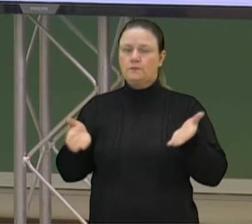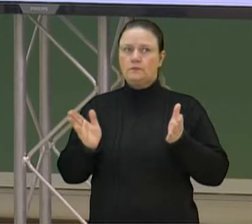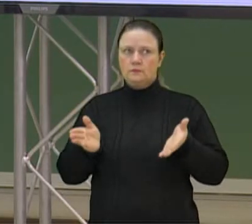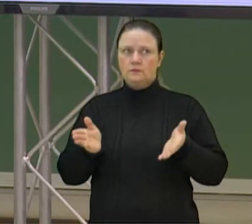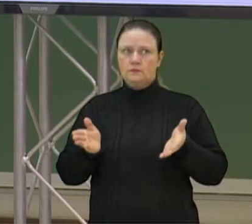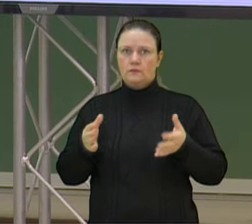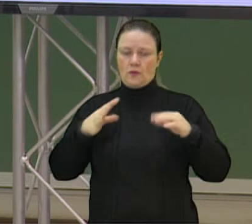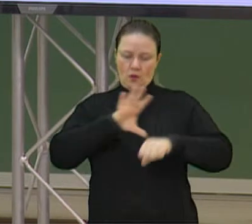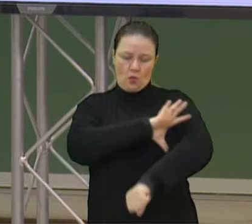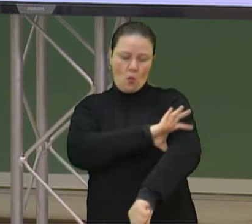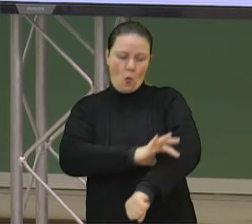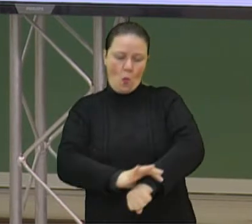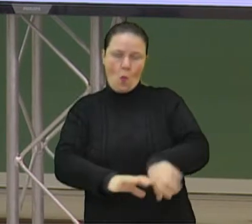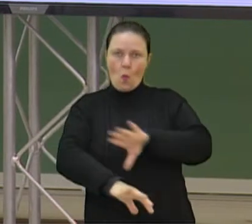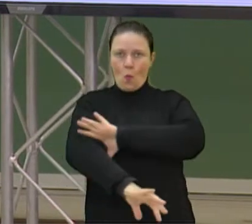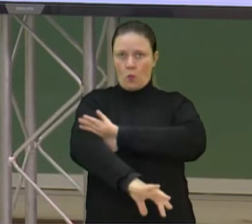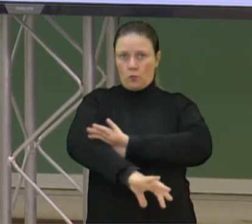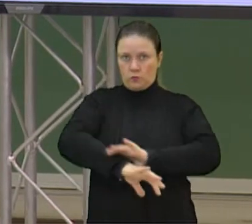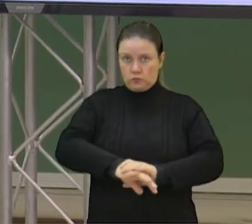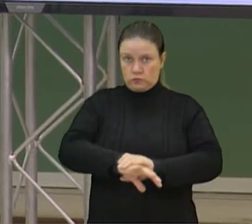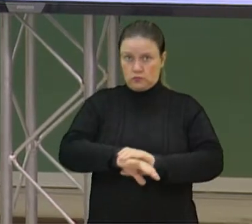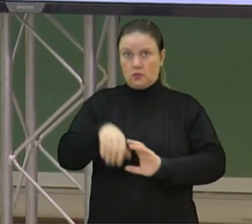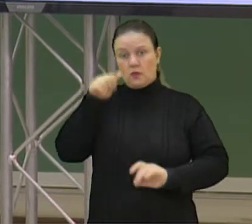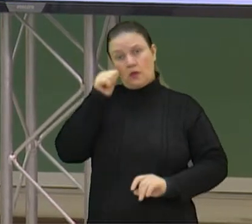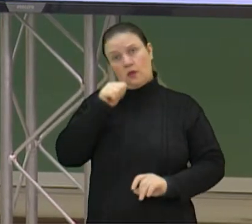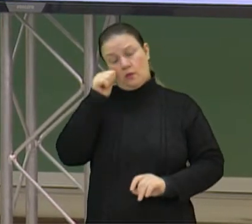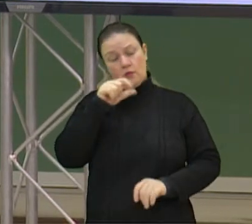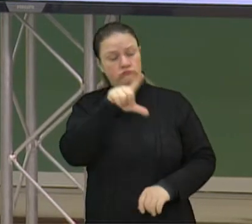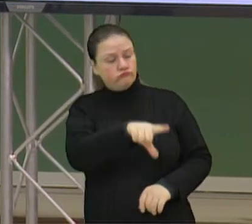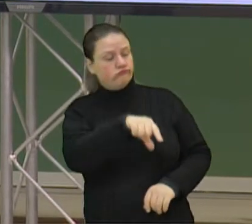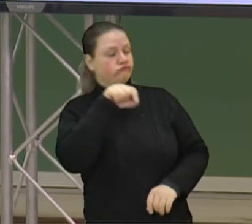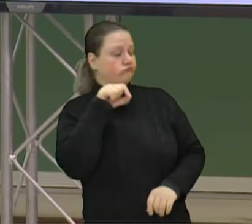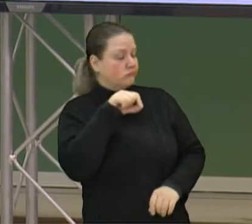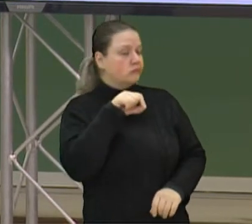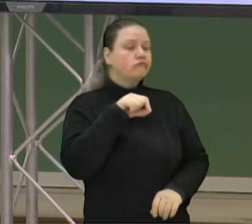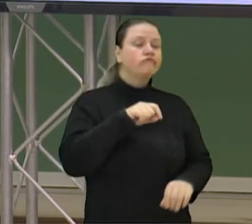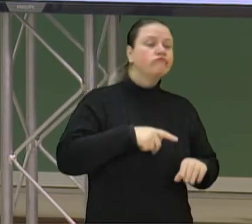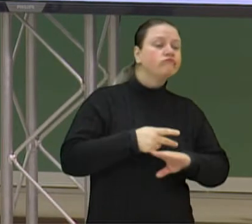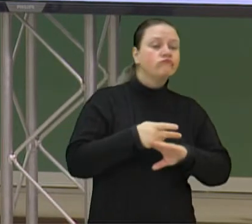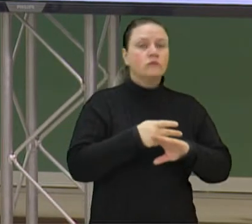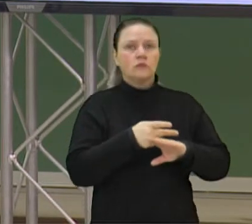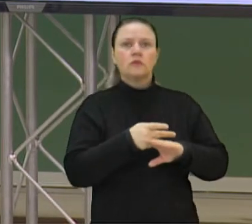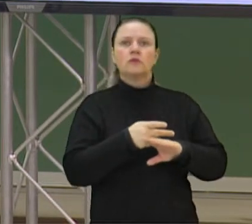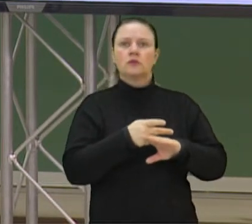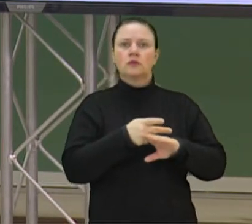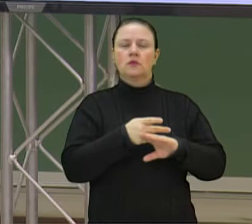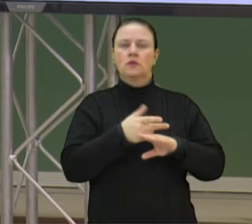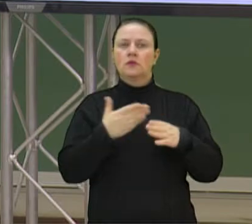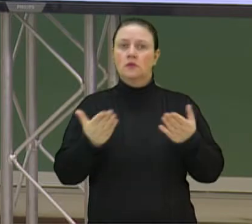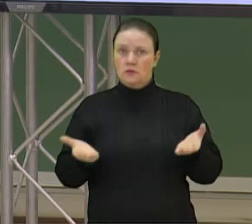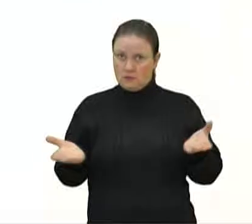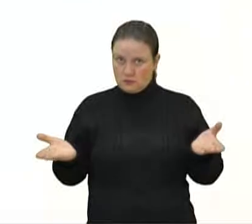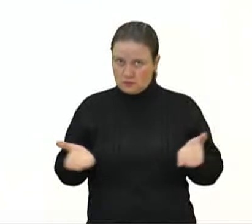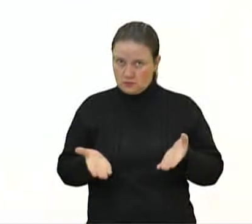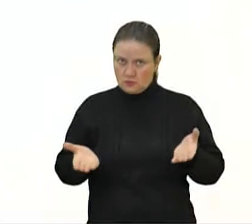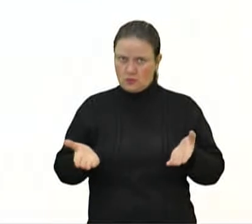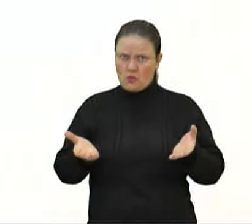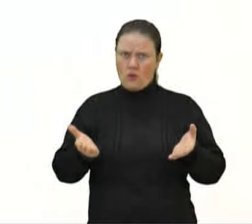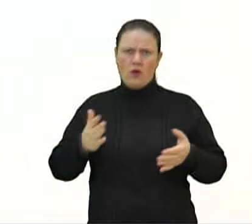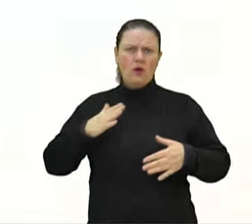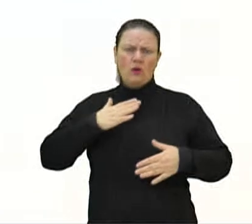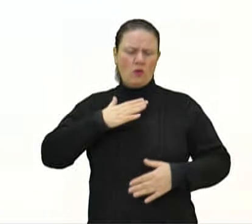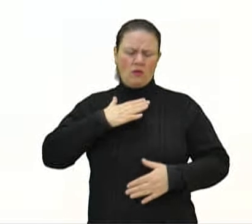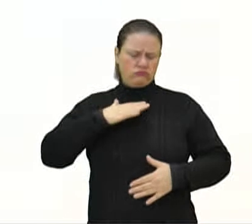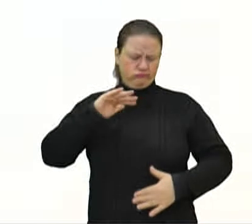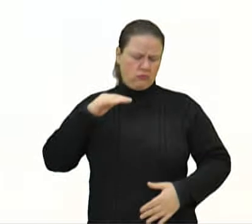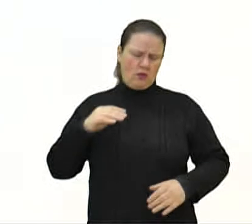La blusa que ela escolheu, né? A blusa que ela elegeu, que ela escolheu, desculpa. É, que tamanho que tinha a